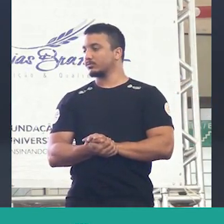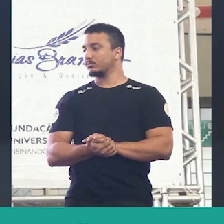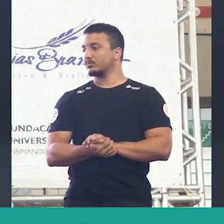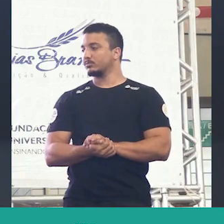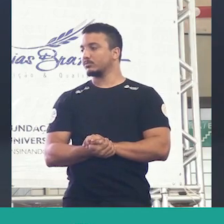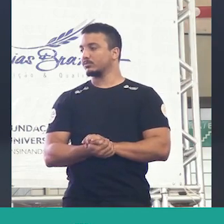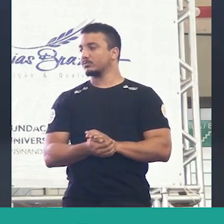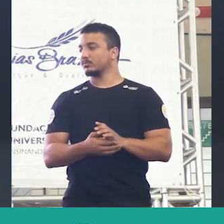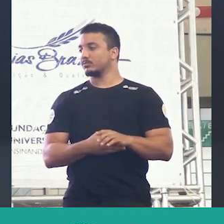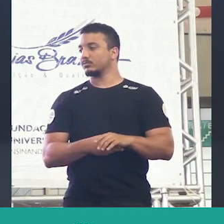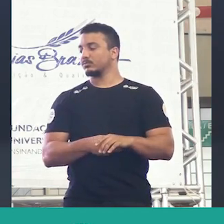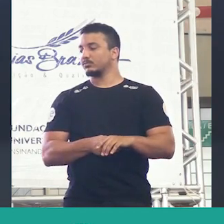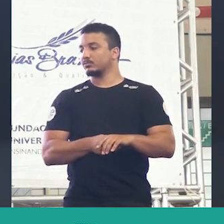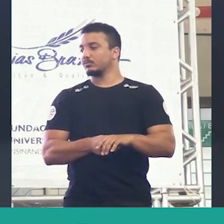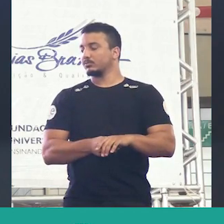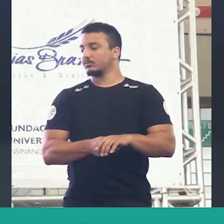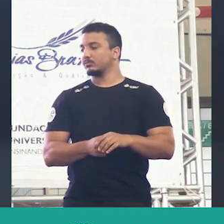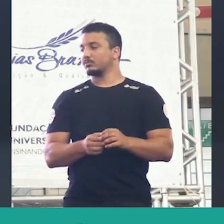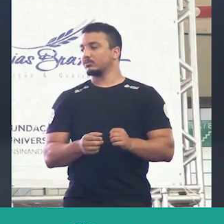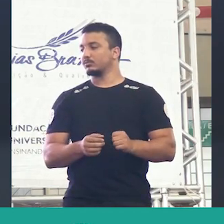lá.